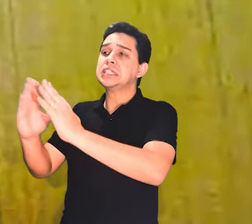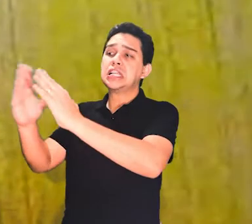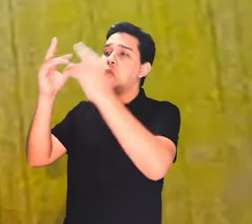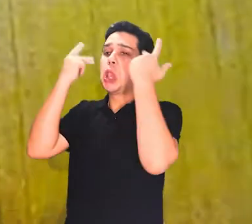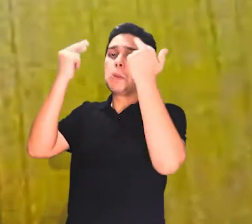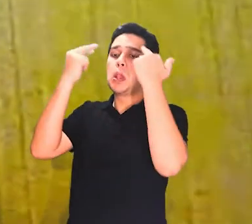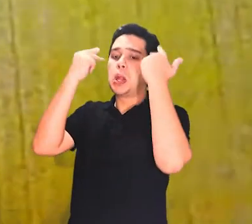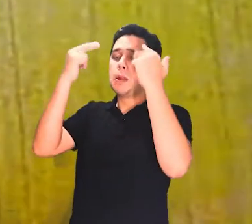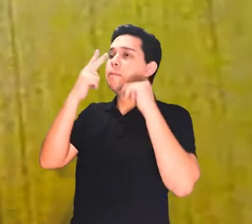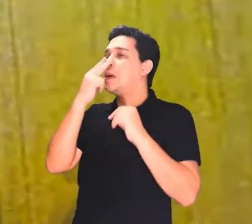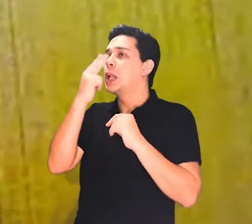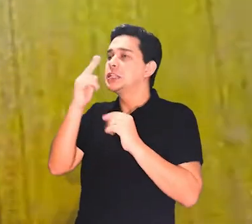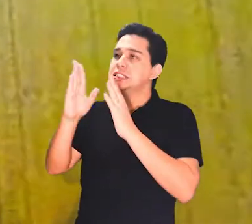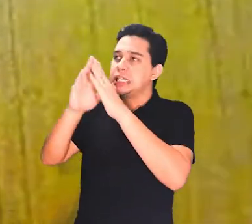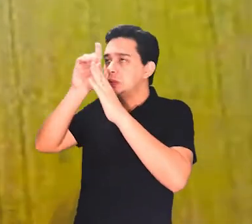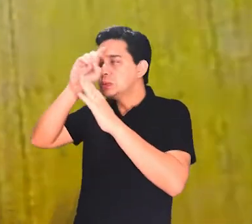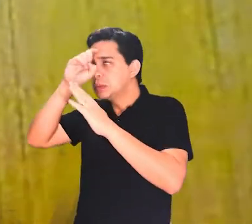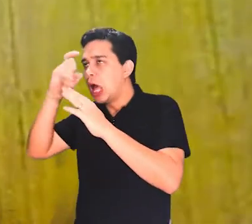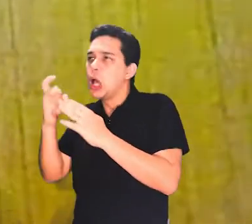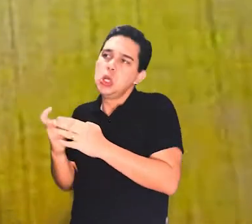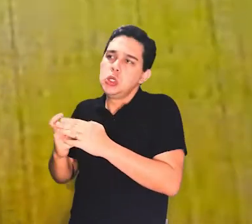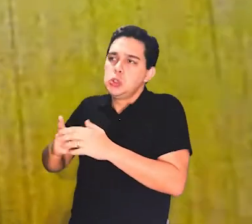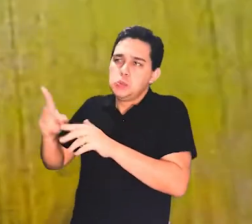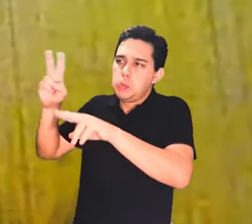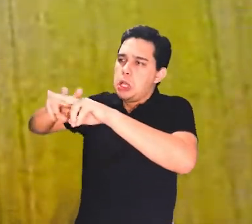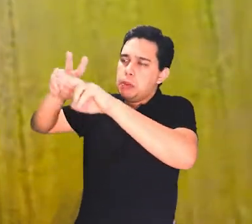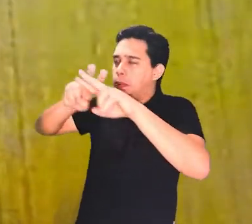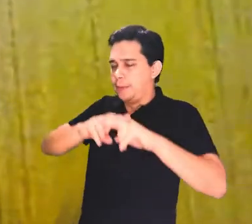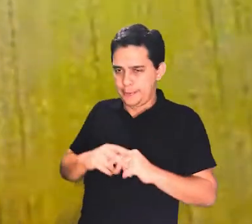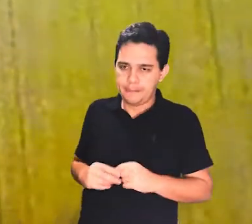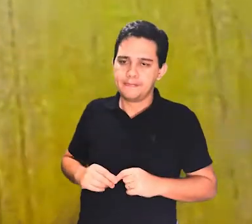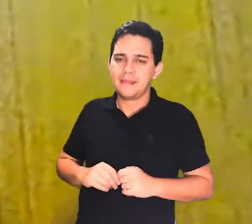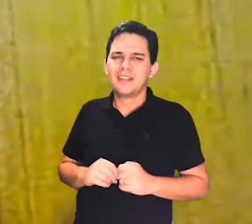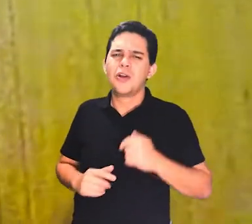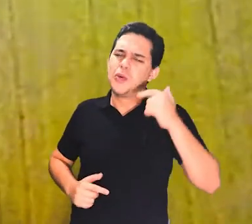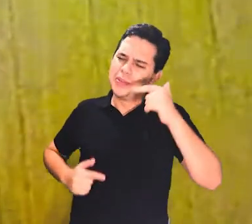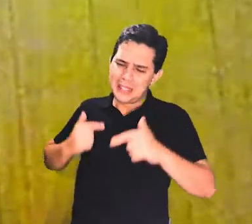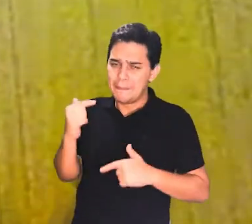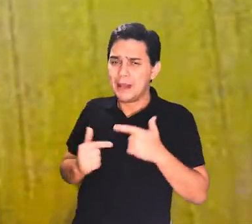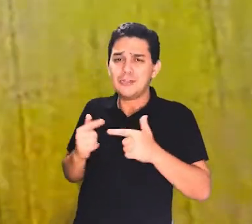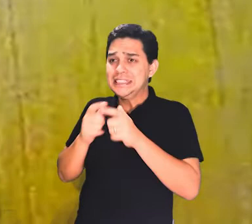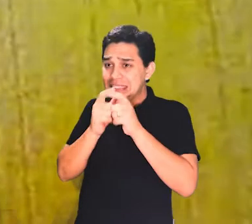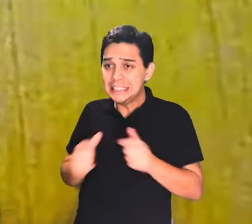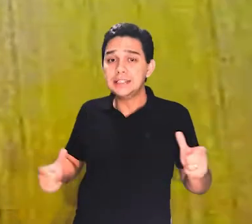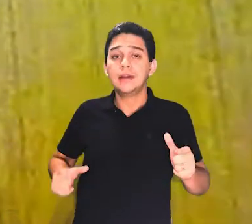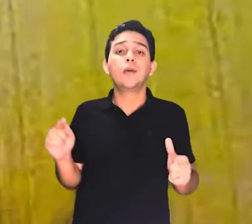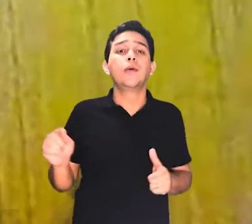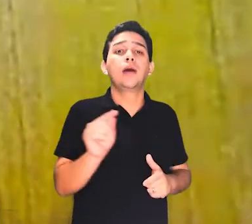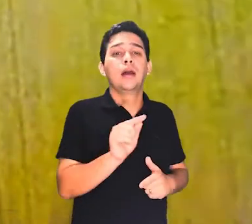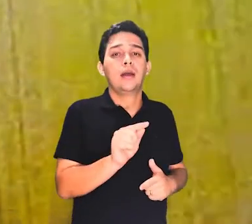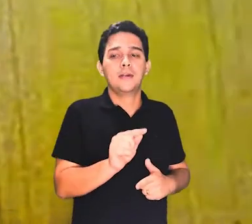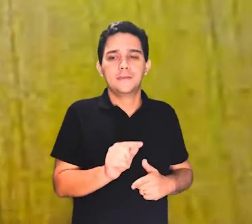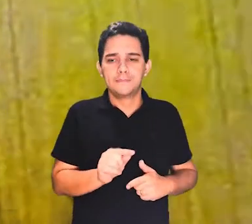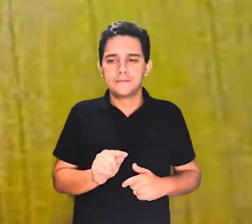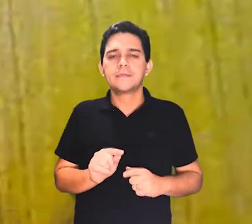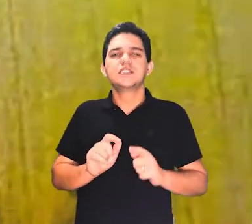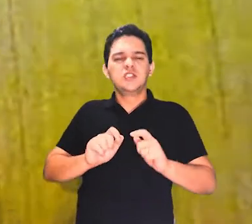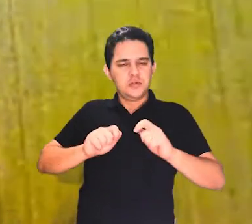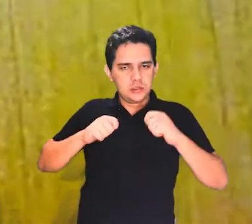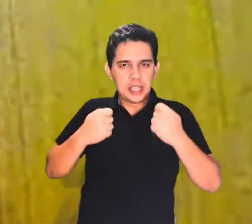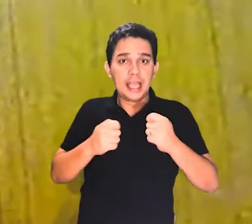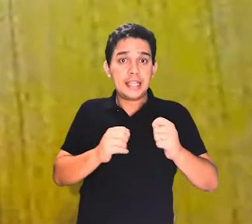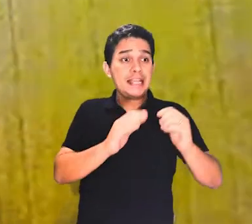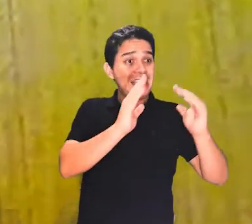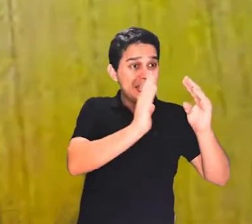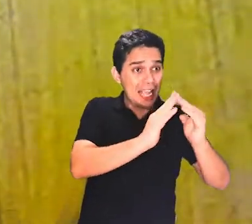deficiência, que são contra a política. Então, qual é o trabalho muito grande agora? Implementar esse serviço de